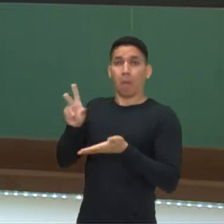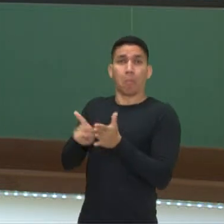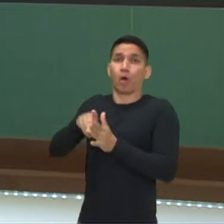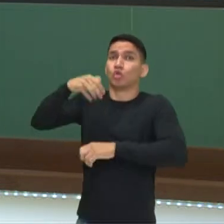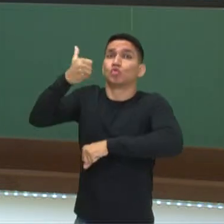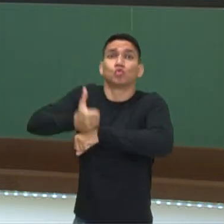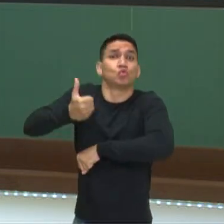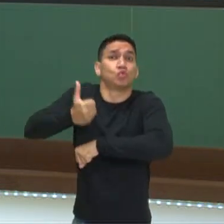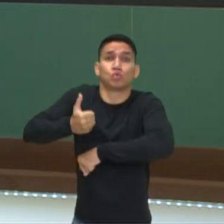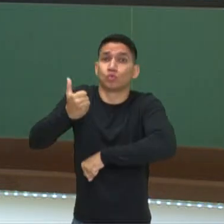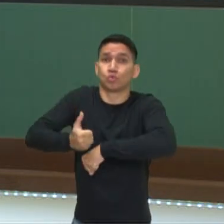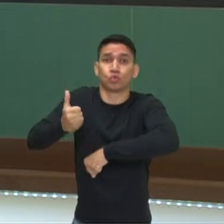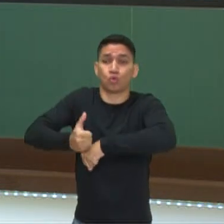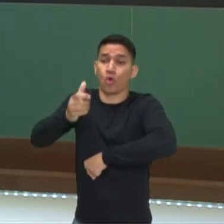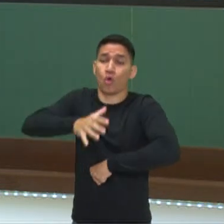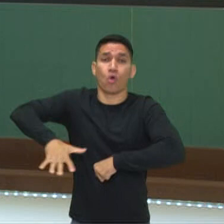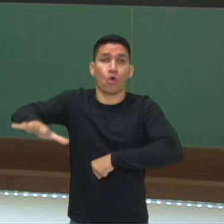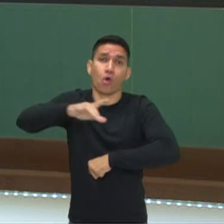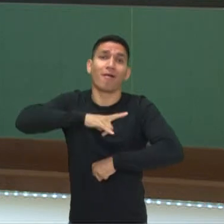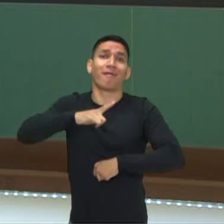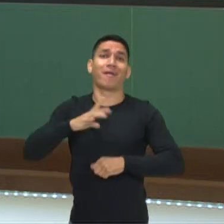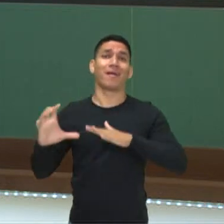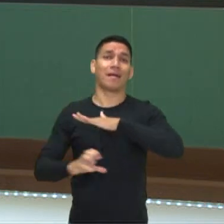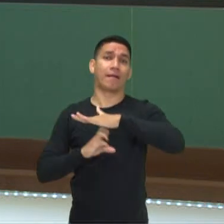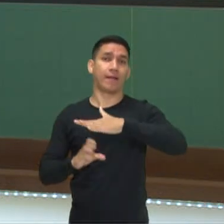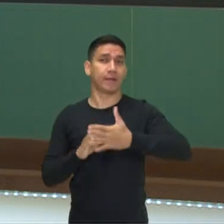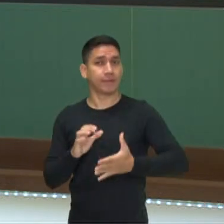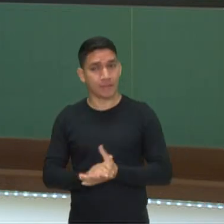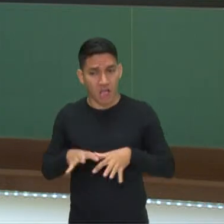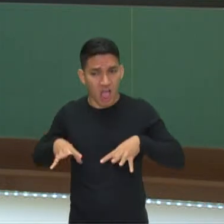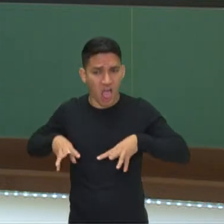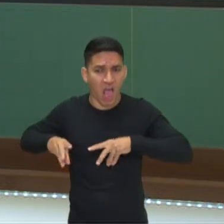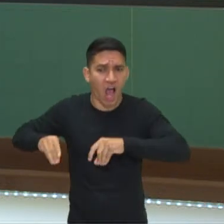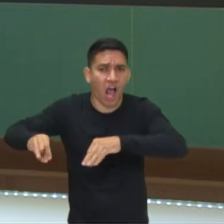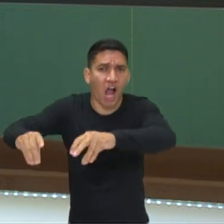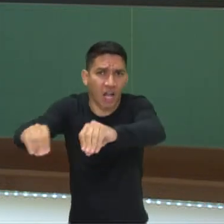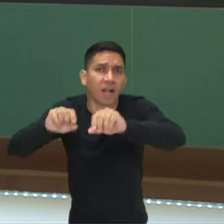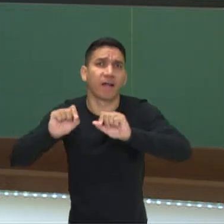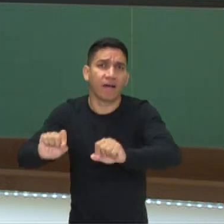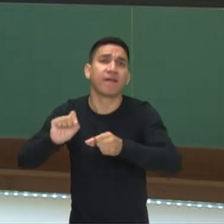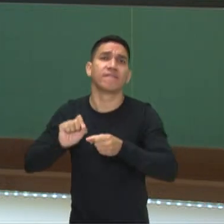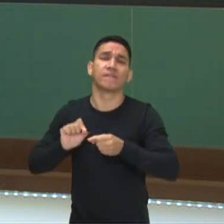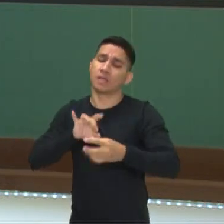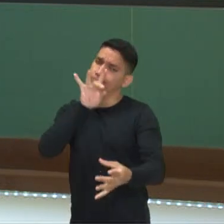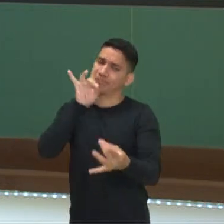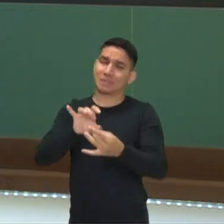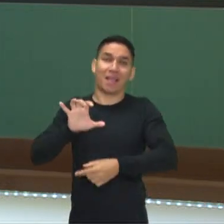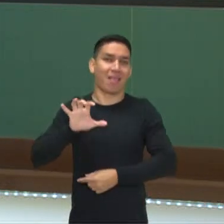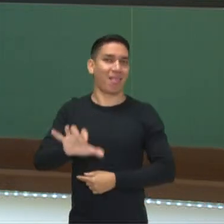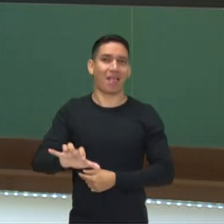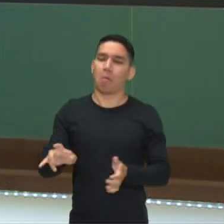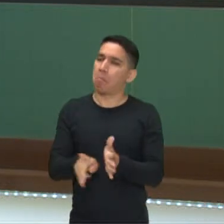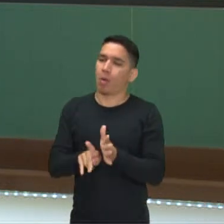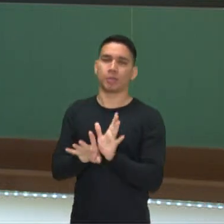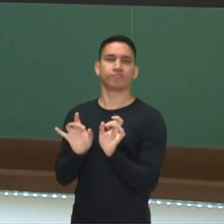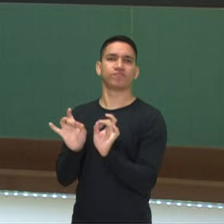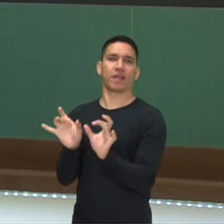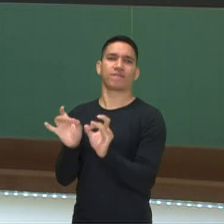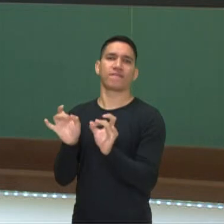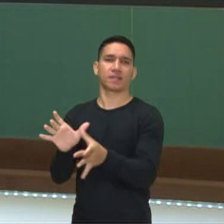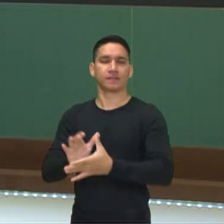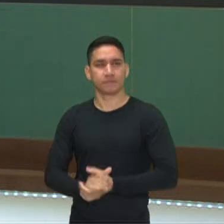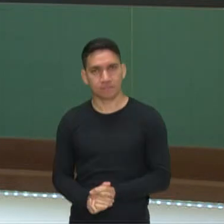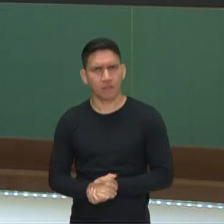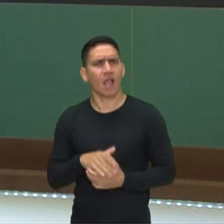dono de um grande latifúndio, o dono de uma grande terra na qual é plantado só aquele produto para a venda. É